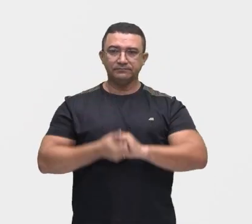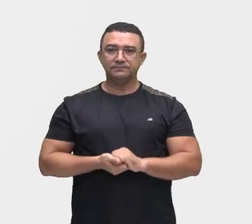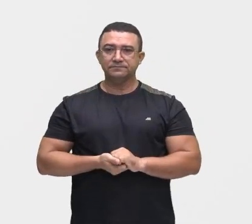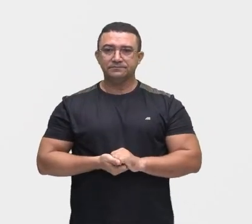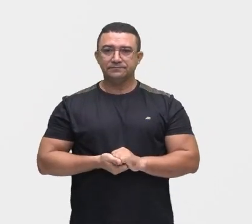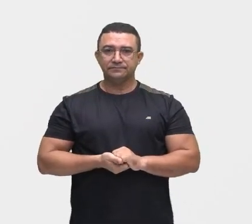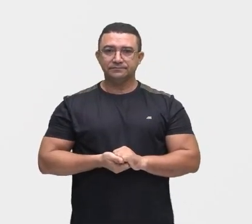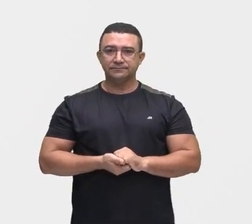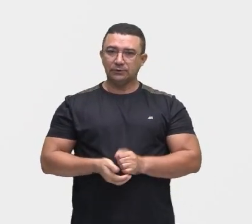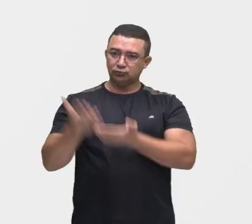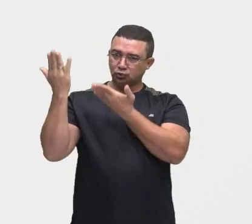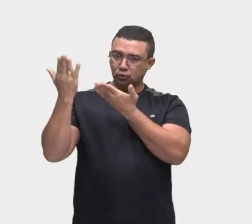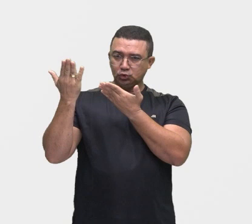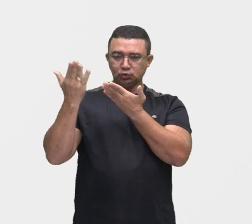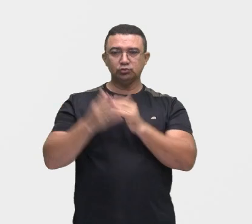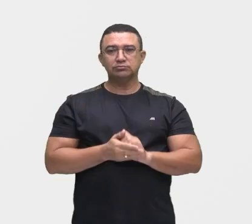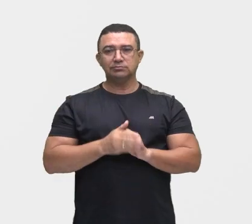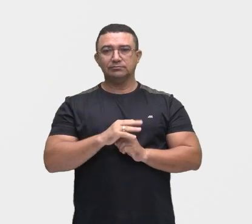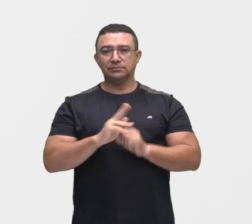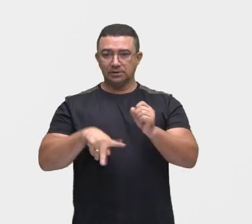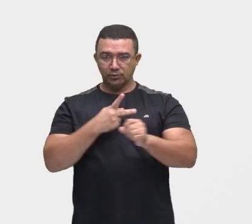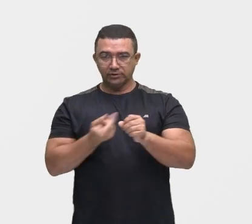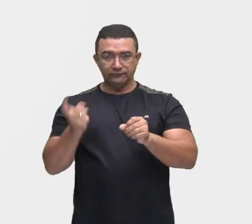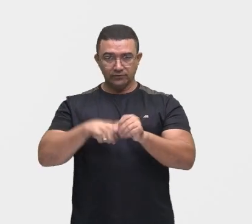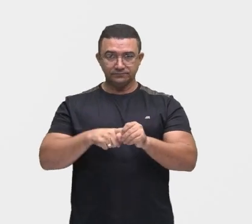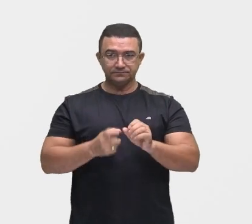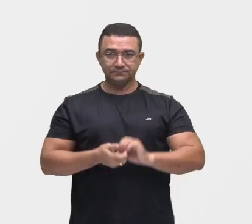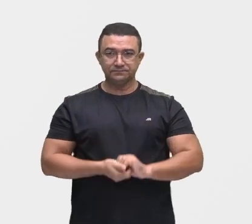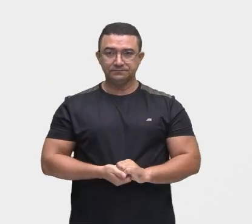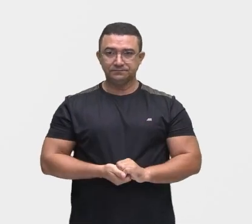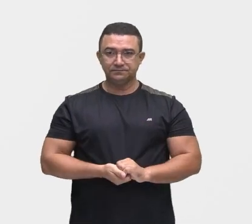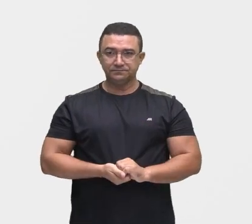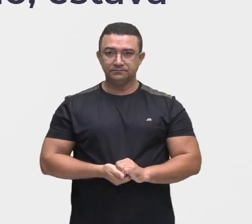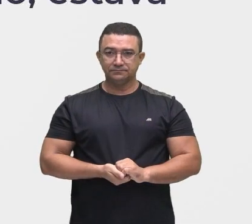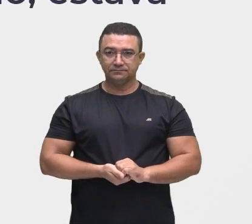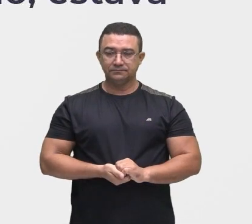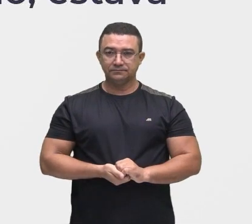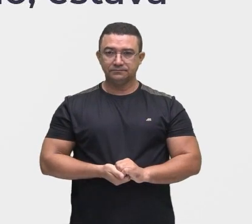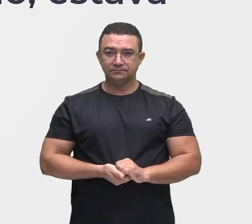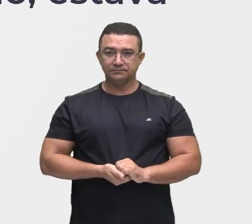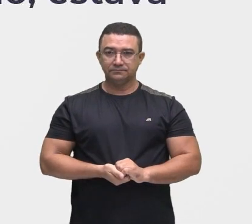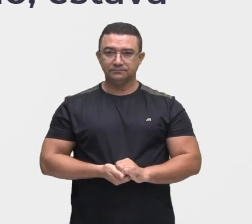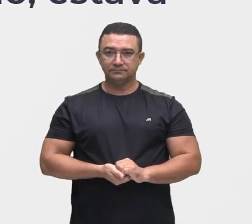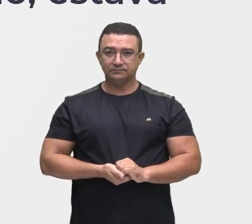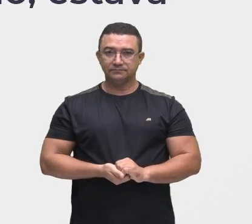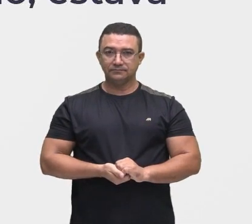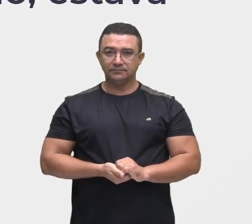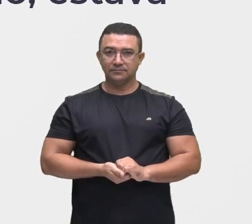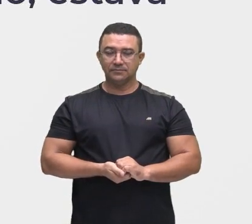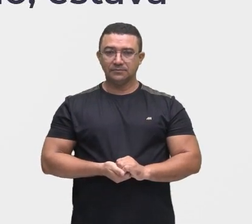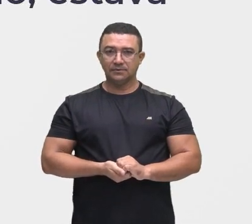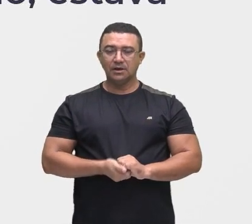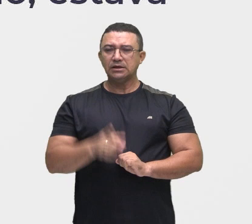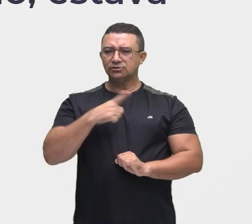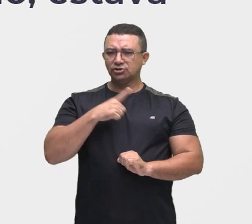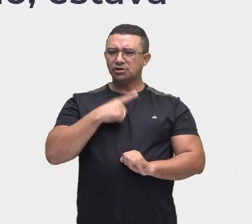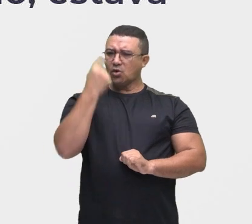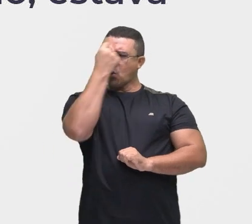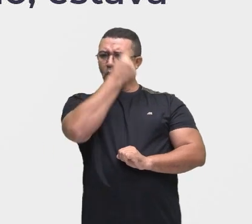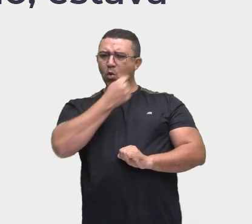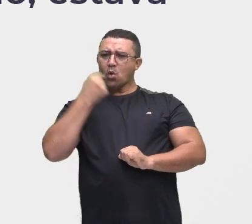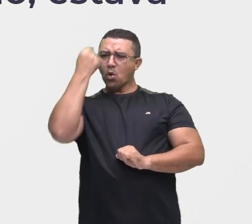vou desenvolver. Muito bem, então estão aí, correto? Havia no rosto de cada criança